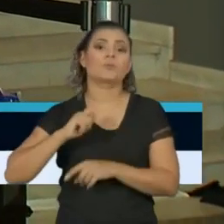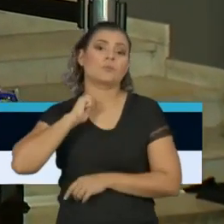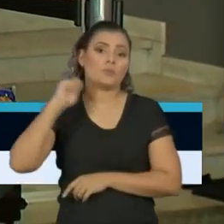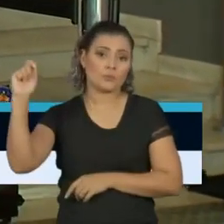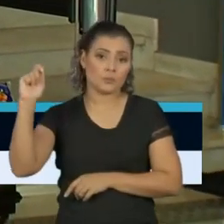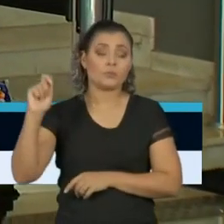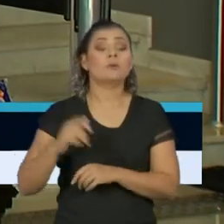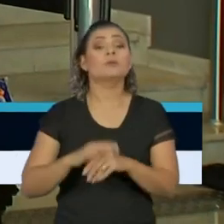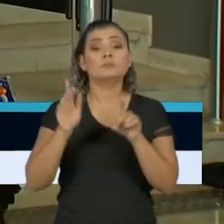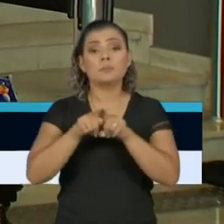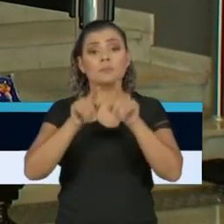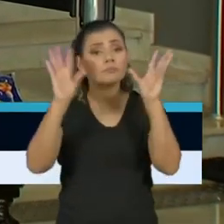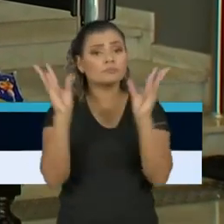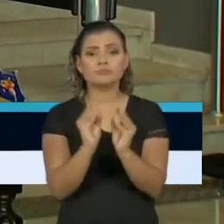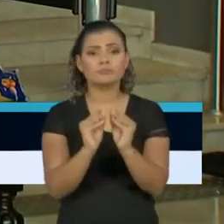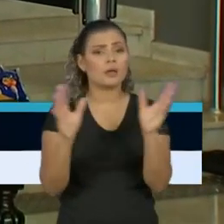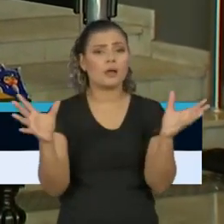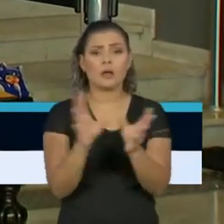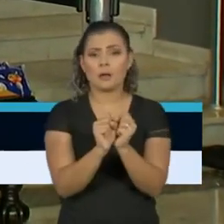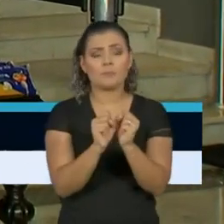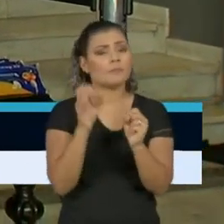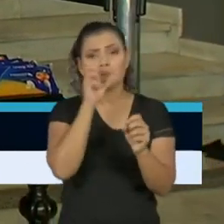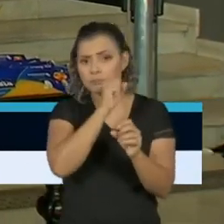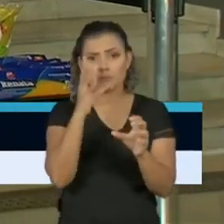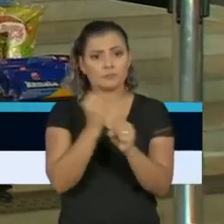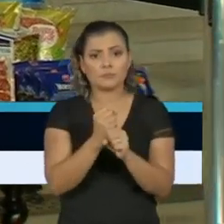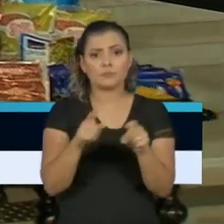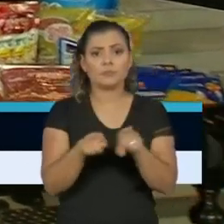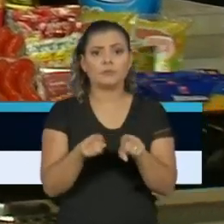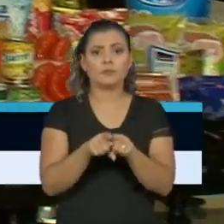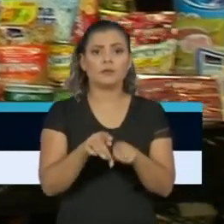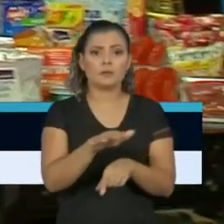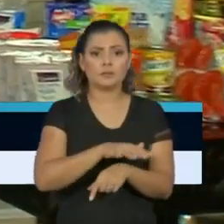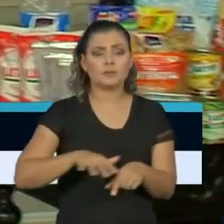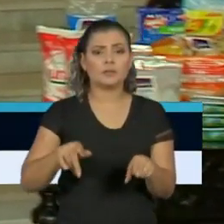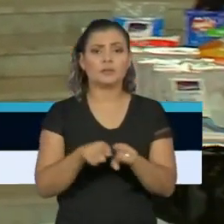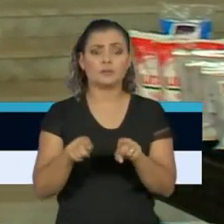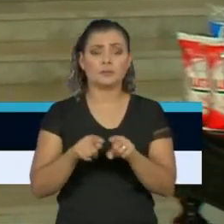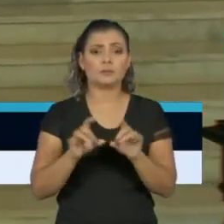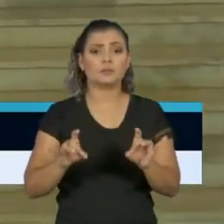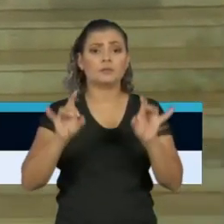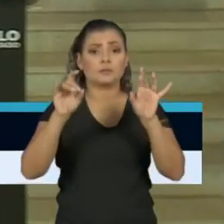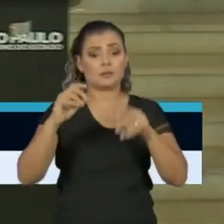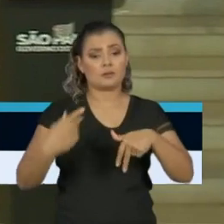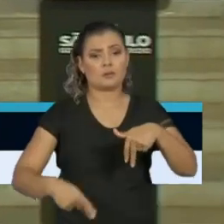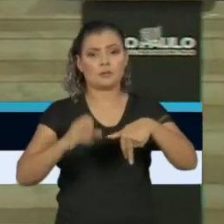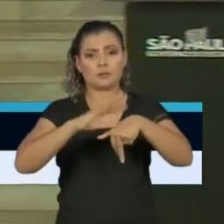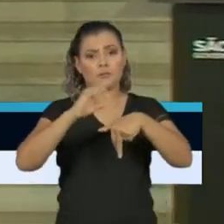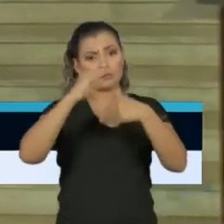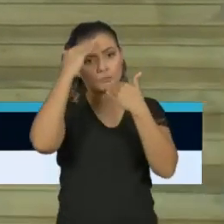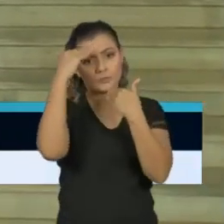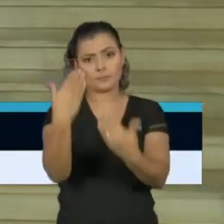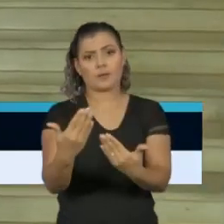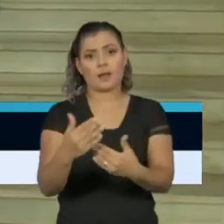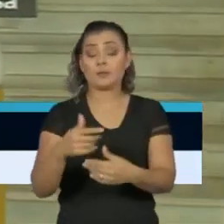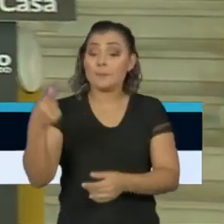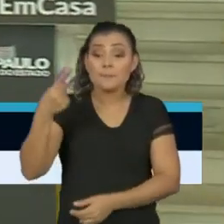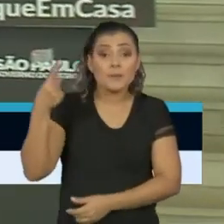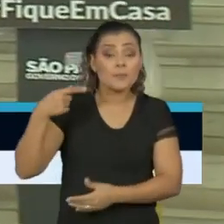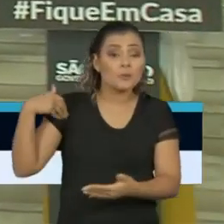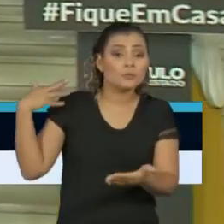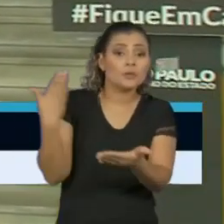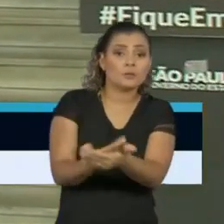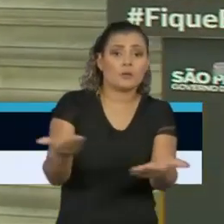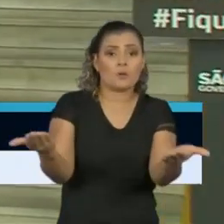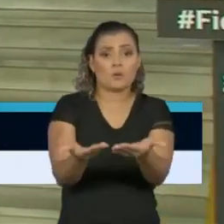ao finalizar, eu quero registrar também um agradecimento muito especial à TV Cultura, que desde o primeiro dia tem